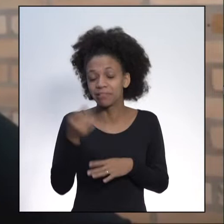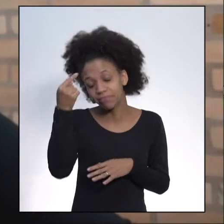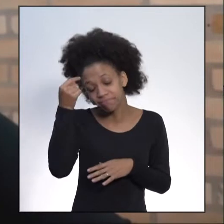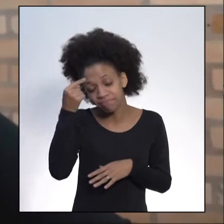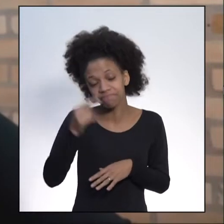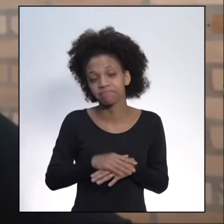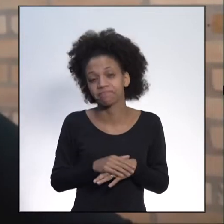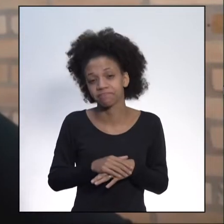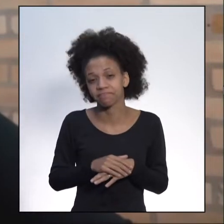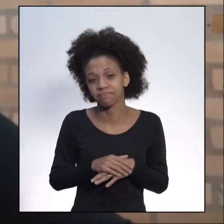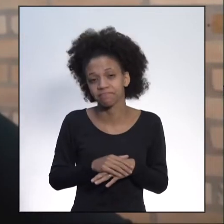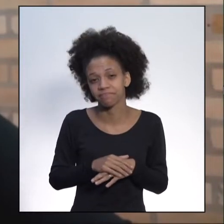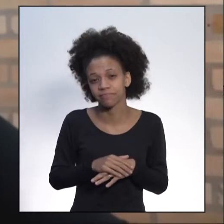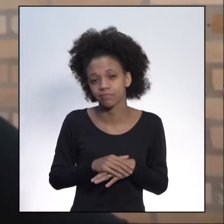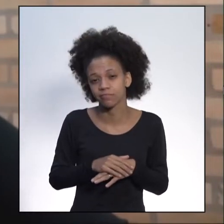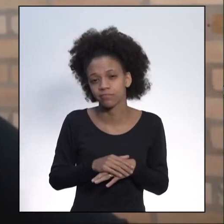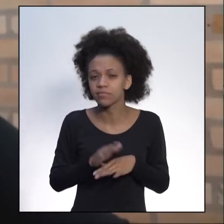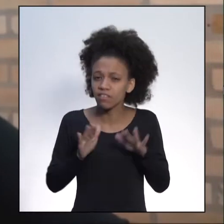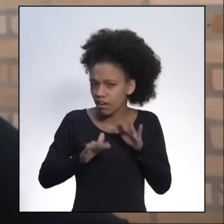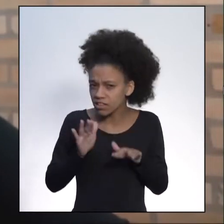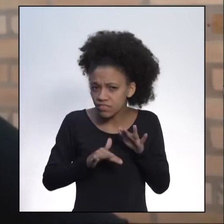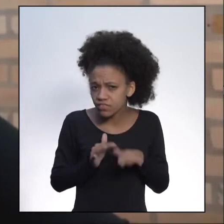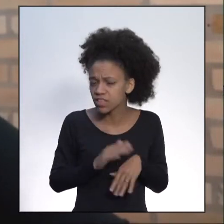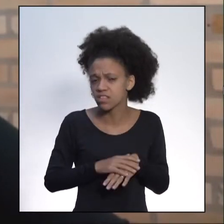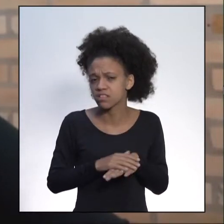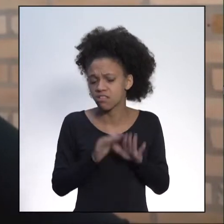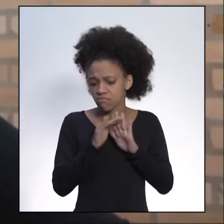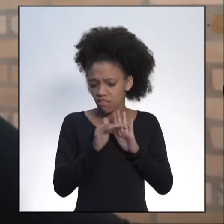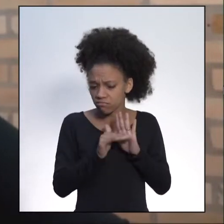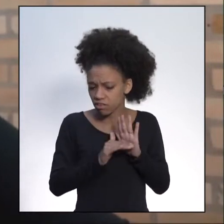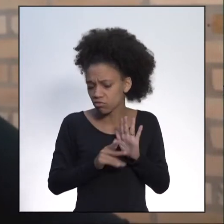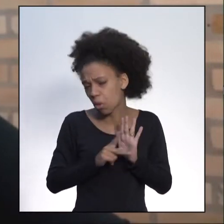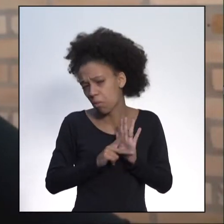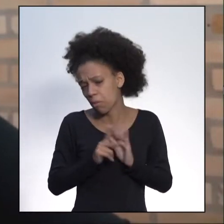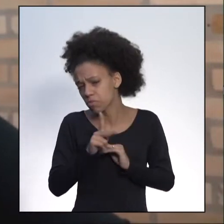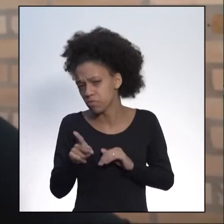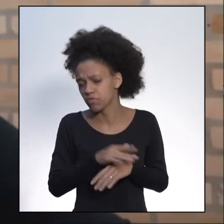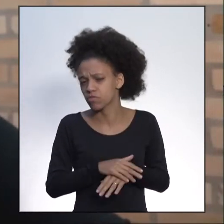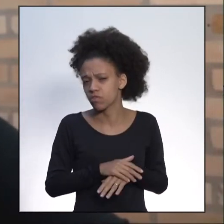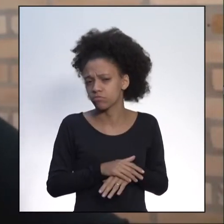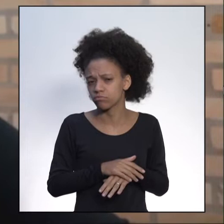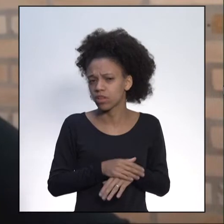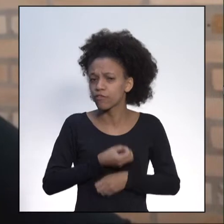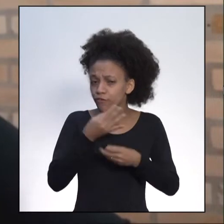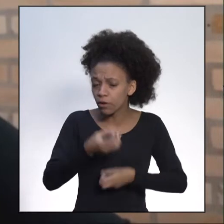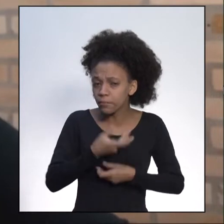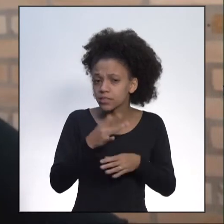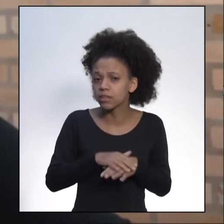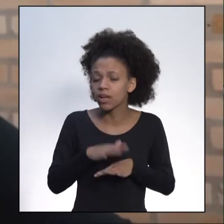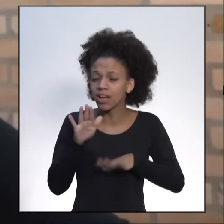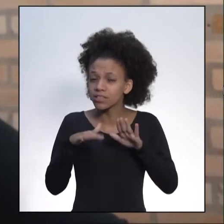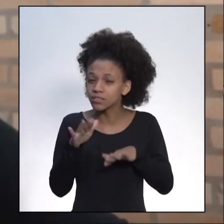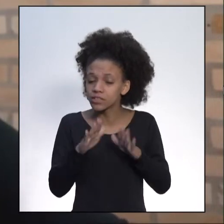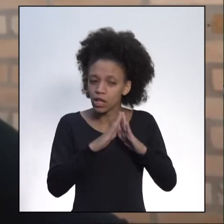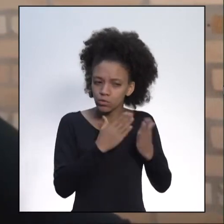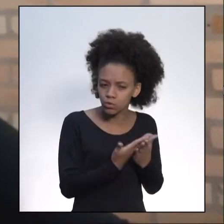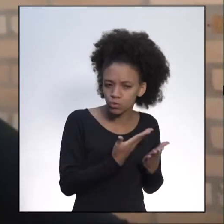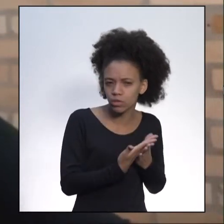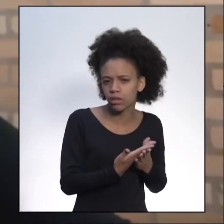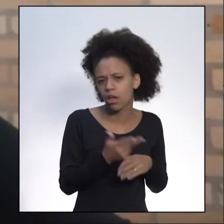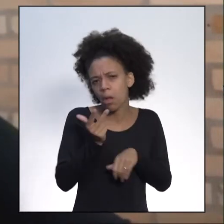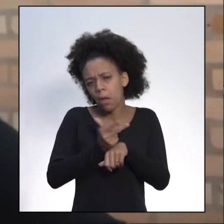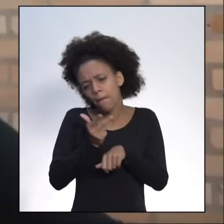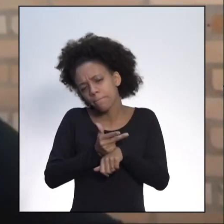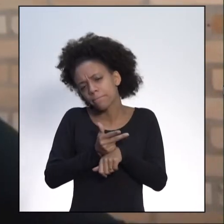que às vezes, relatos dos próprios professores, né? A gente tem visto muitas escolas nisso, os professores fazendo pequenos vídeos